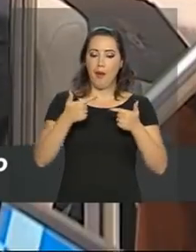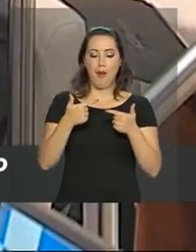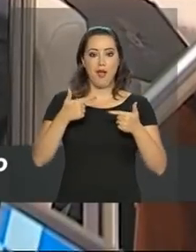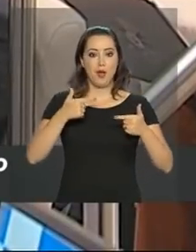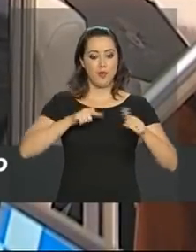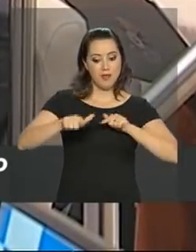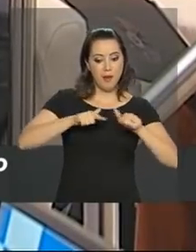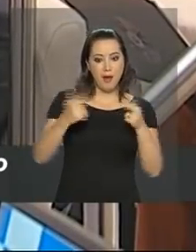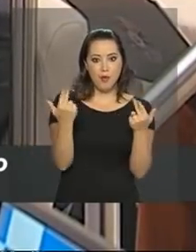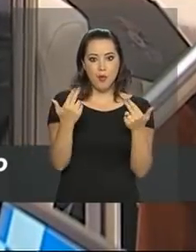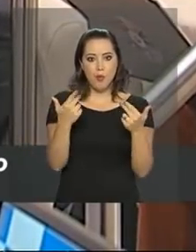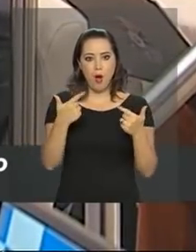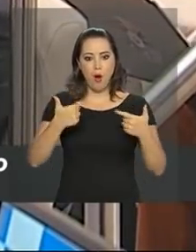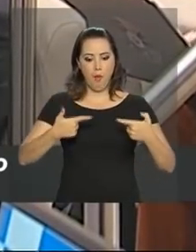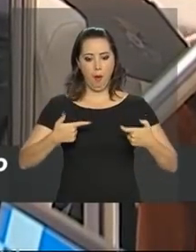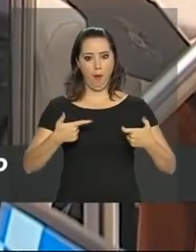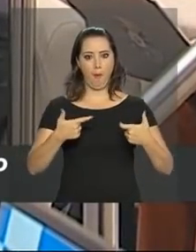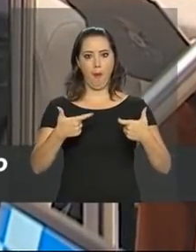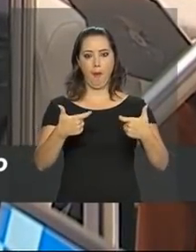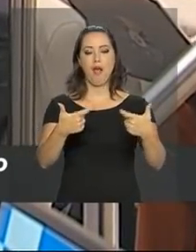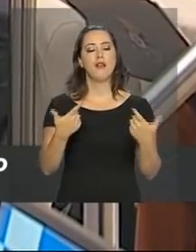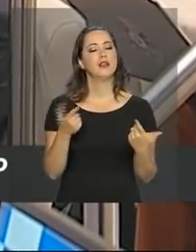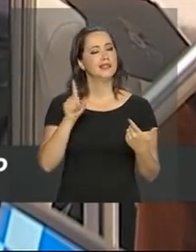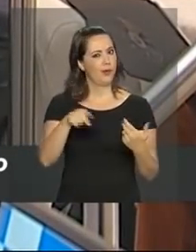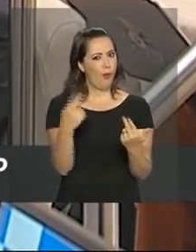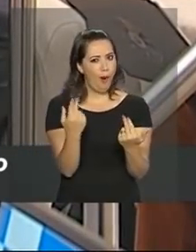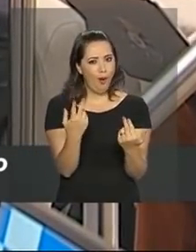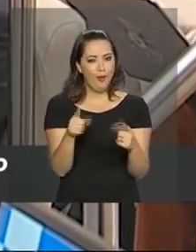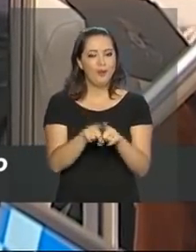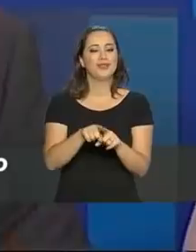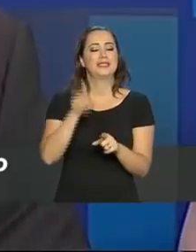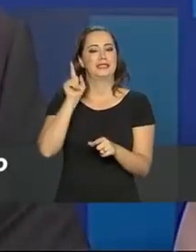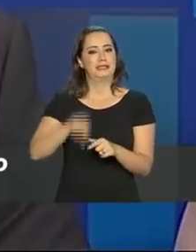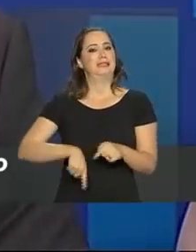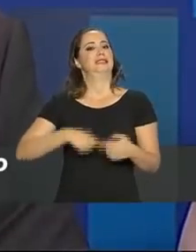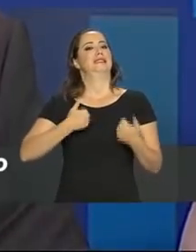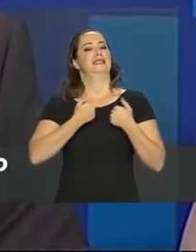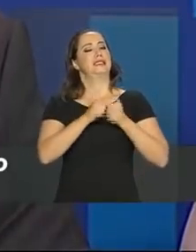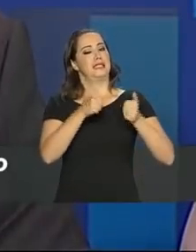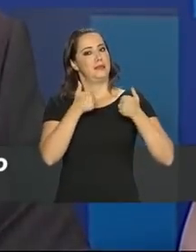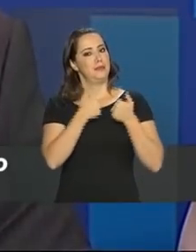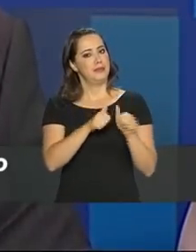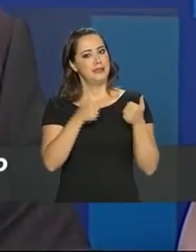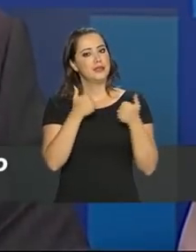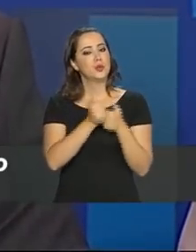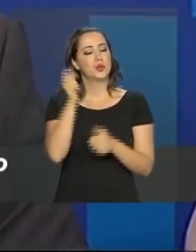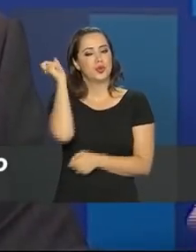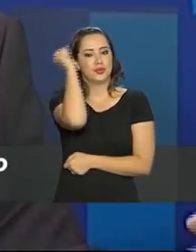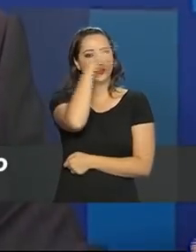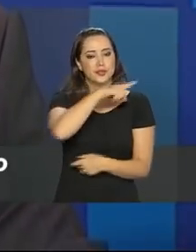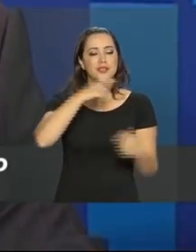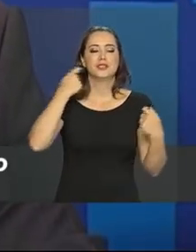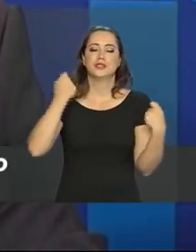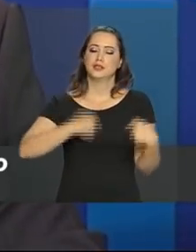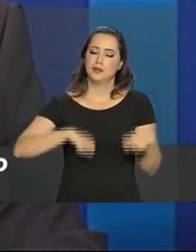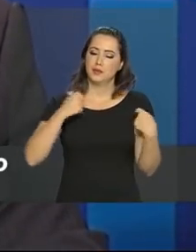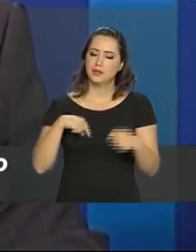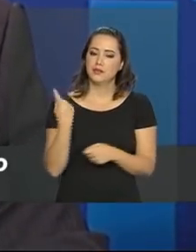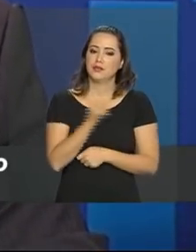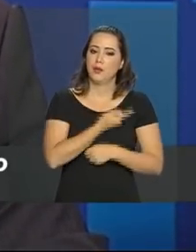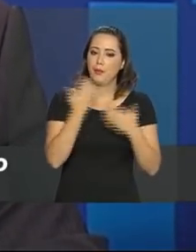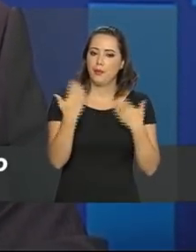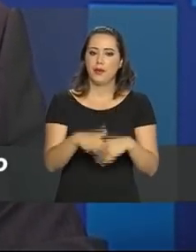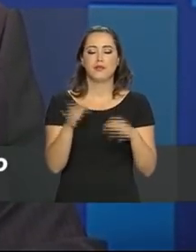impressionante a logística aquilo que aquilo que que precisa ser feito pra termos aplicação nesses dias